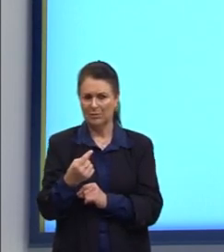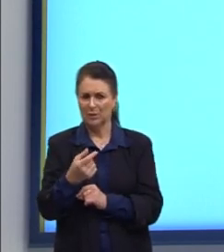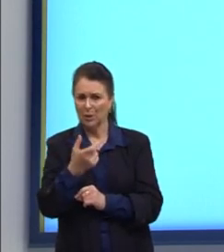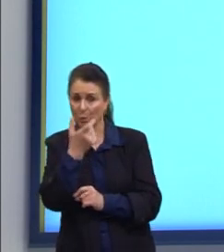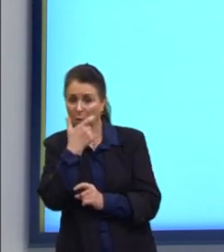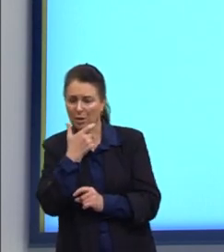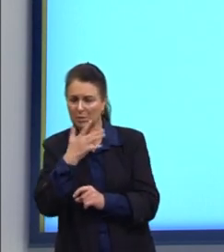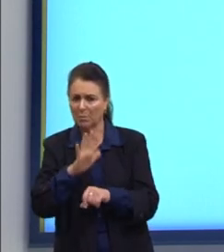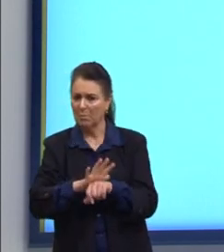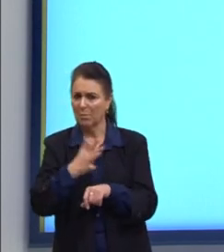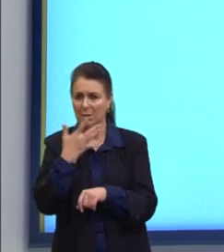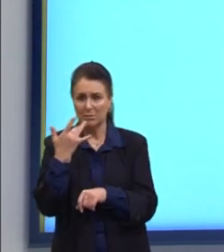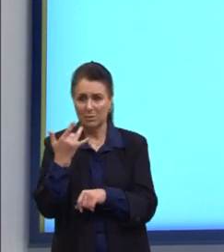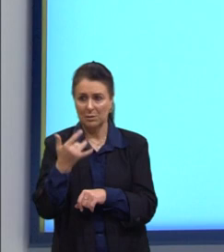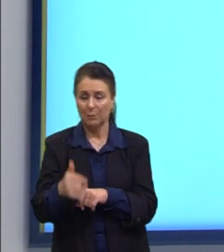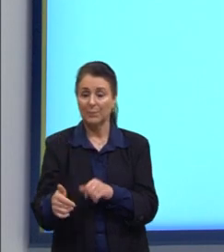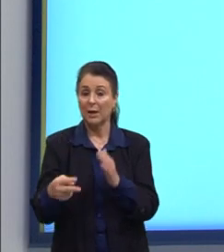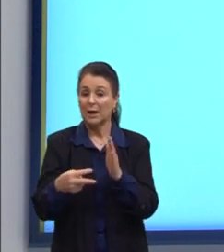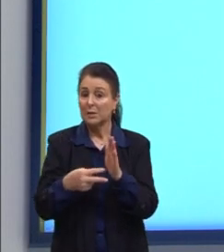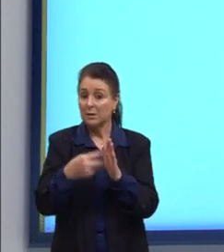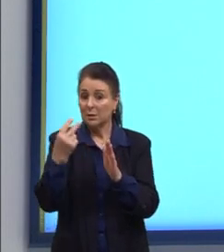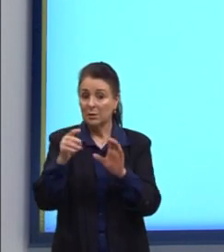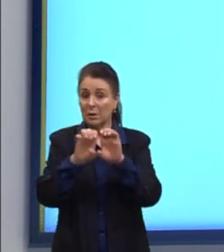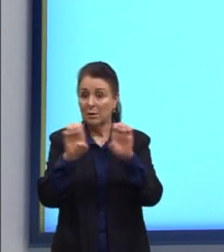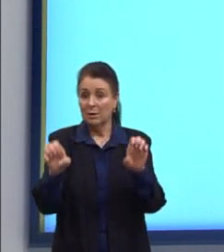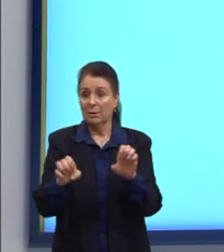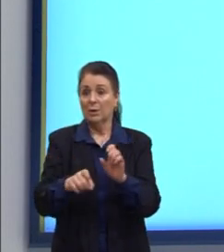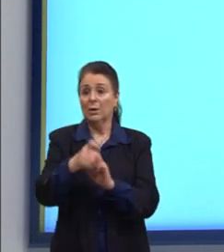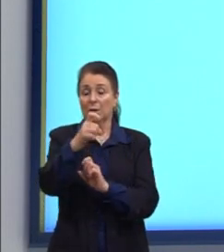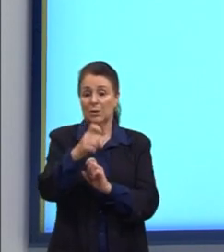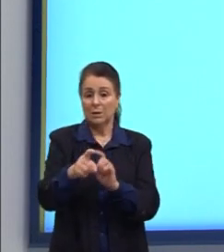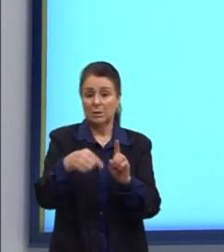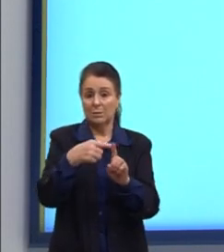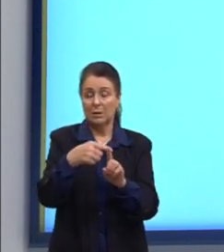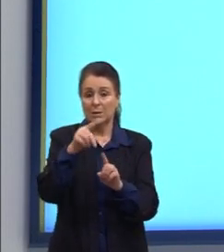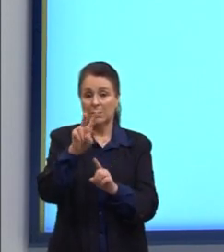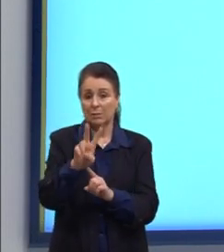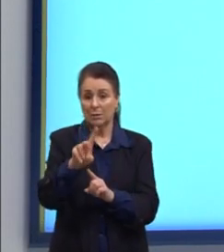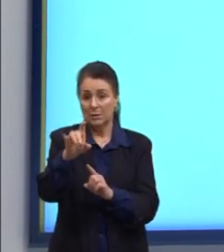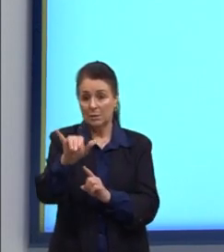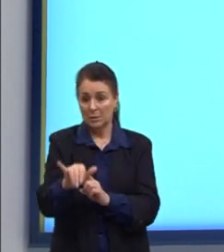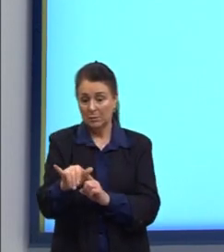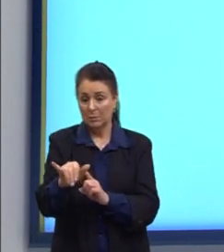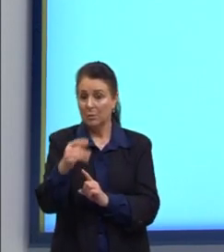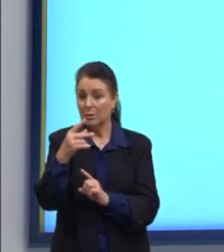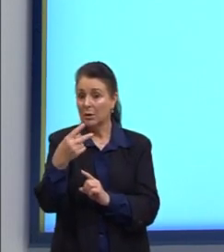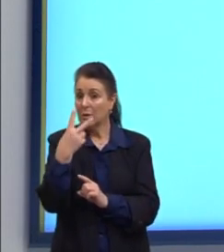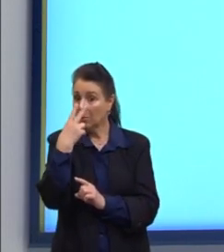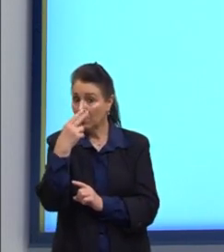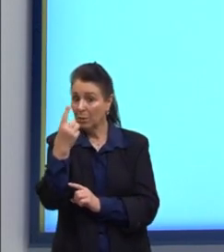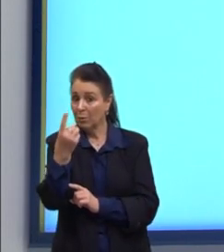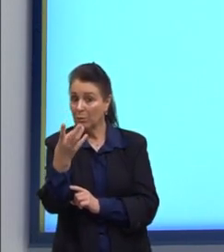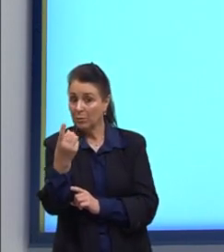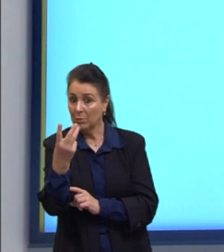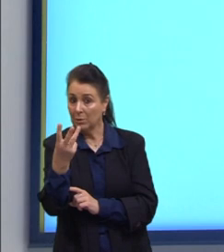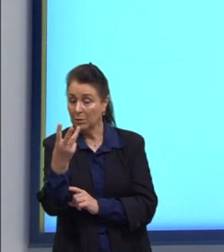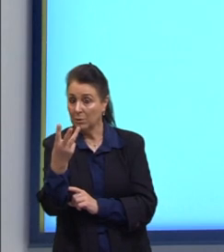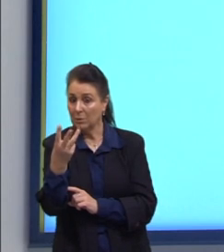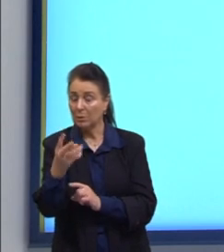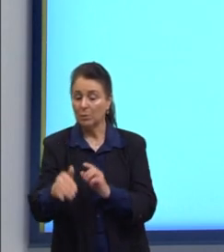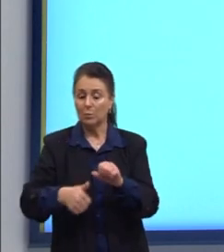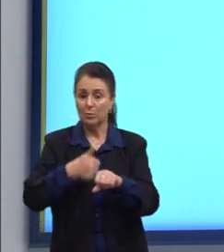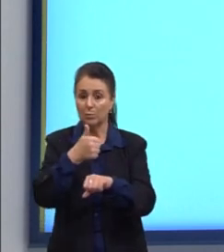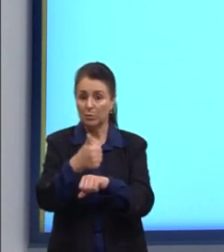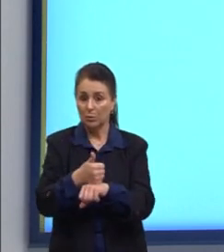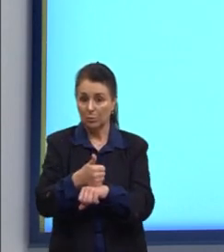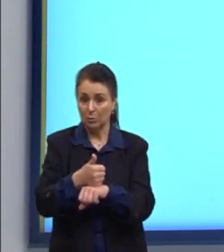aqui na segunda equação nós tínhamos x + 2Y = 13 Portanto o seu substituir o